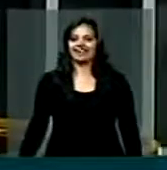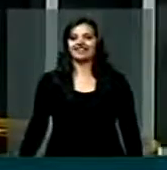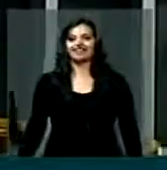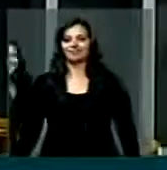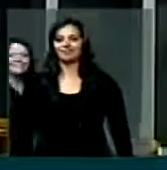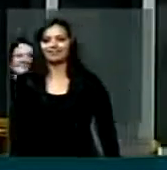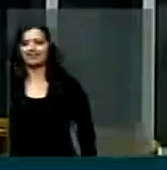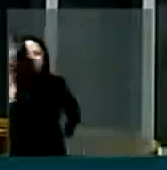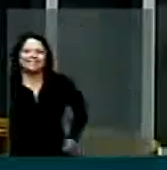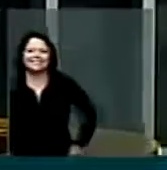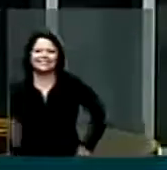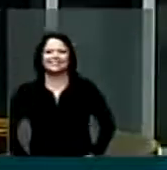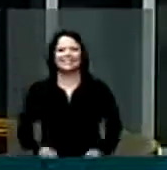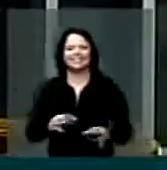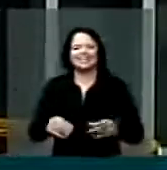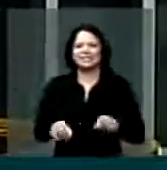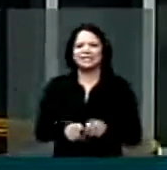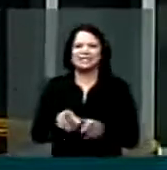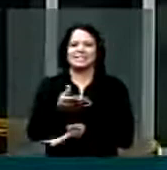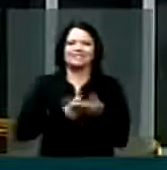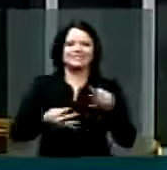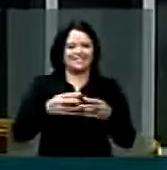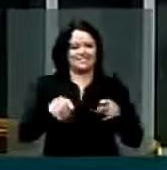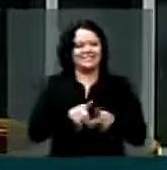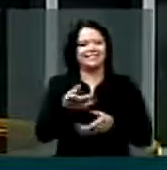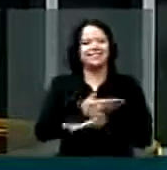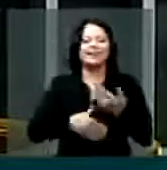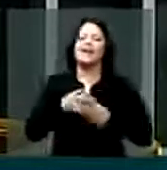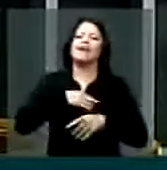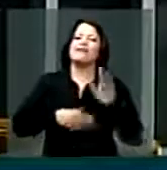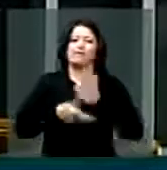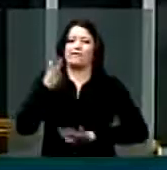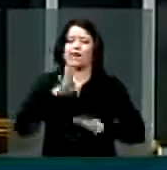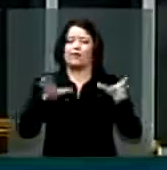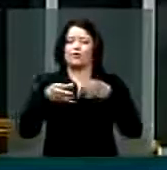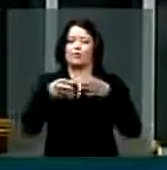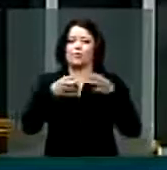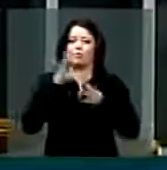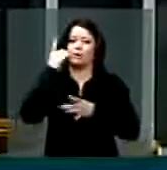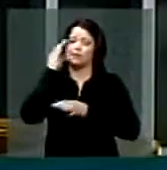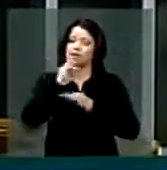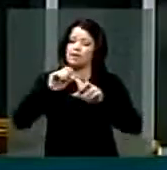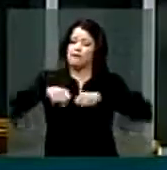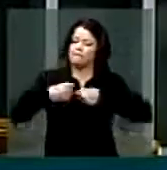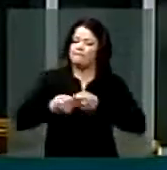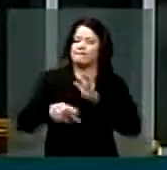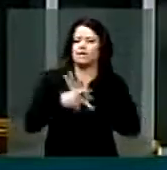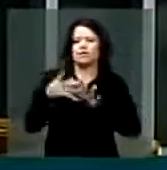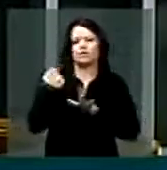cheguei aqui em 2007, deputado Amauri, nós criamos uma frente parlamentar em defesa do orçamento